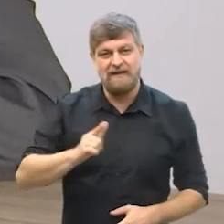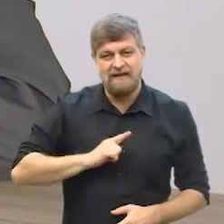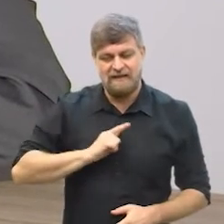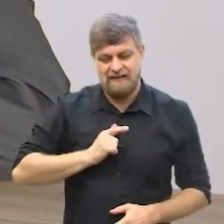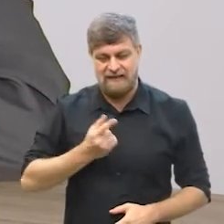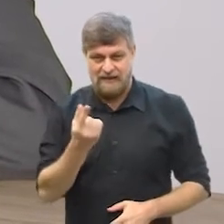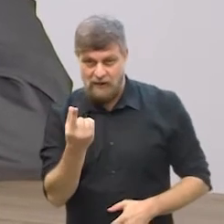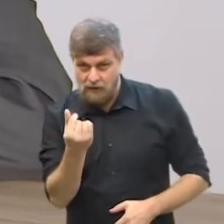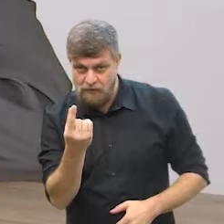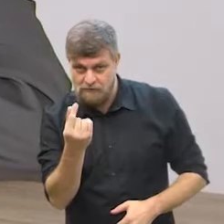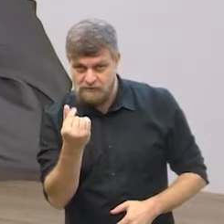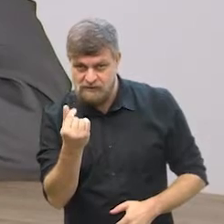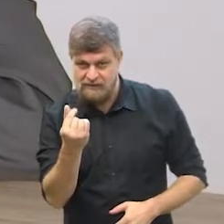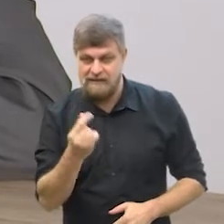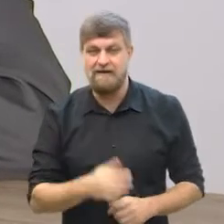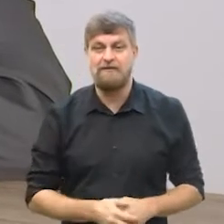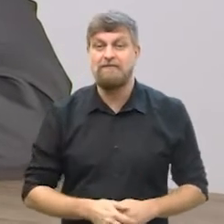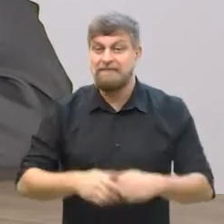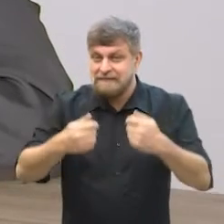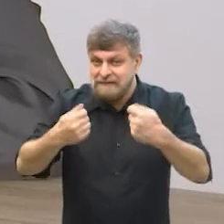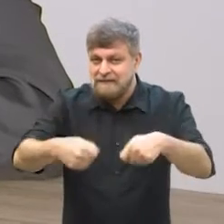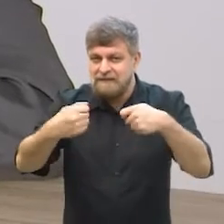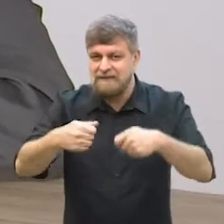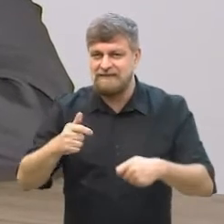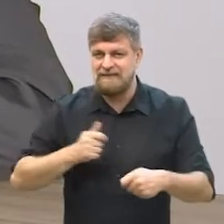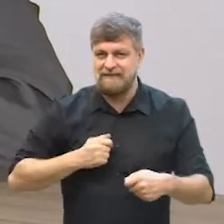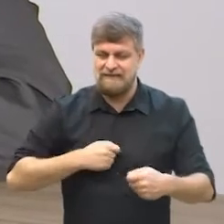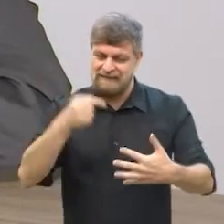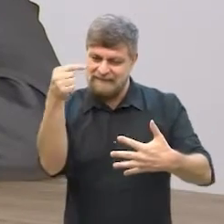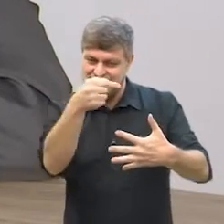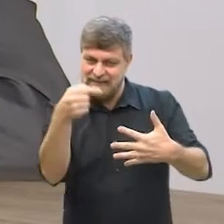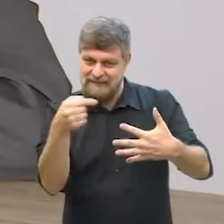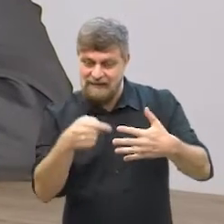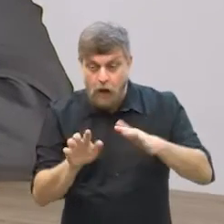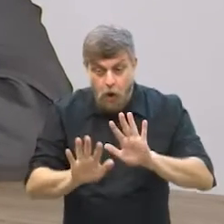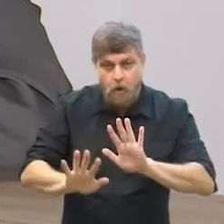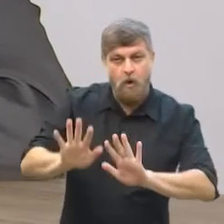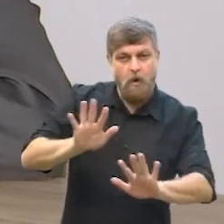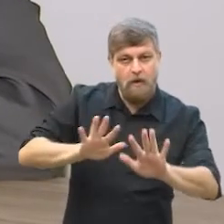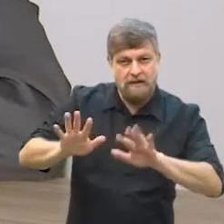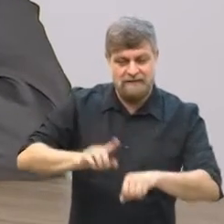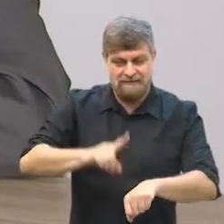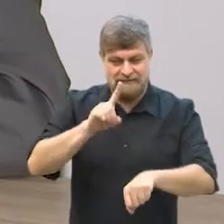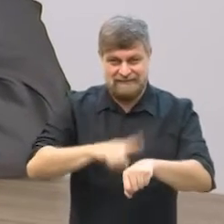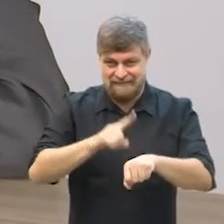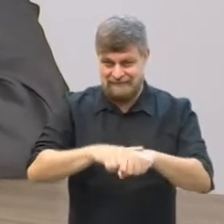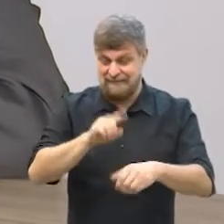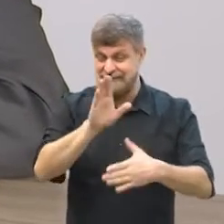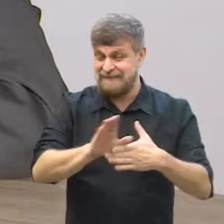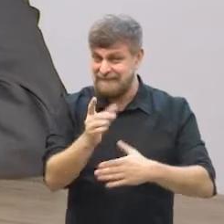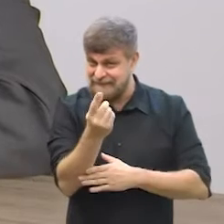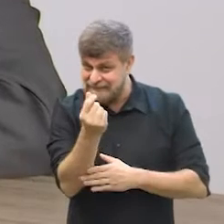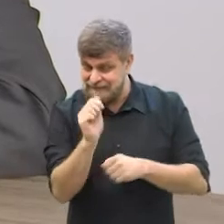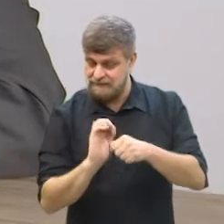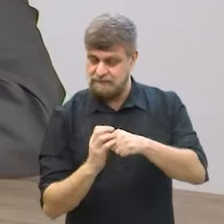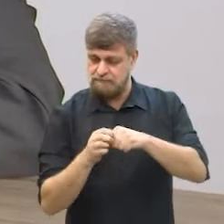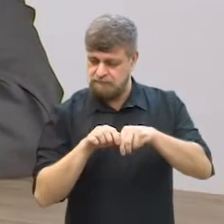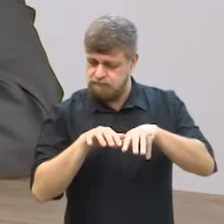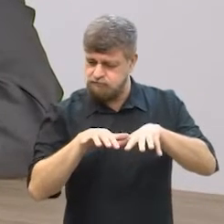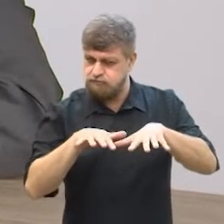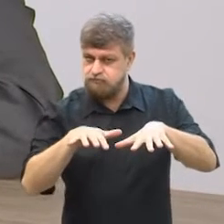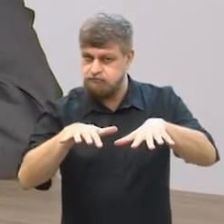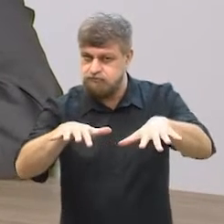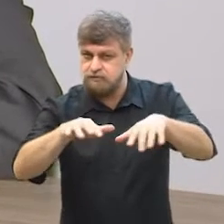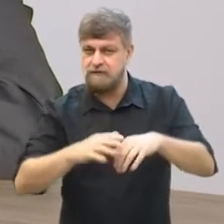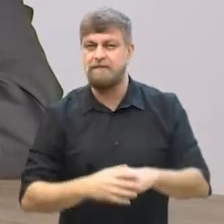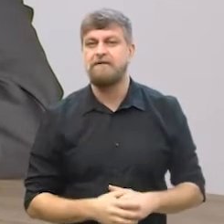de renda, de resultado e que exige alguns cuidados e até mesmo nesse momento que de crise, né, de pandemia e com